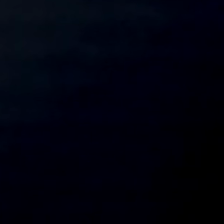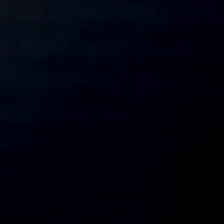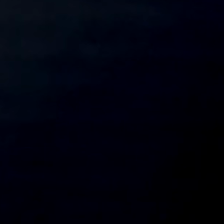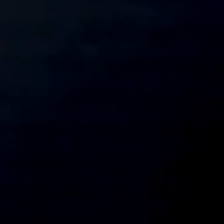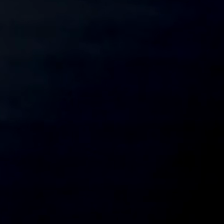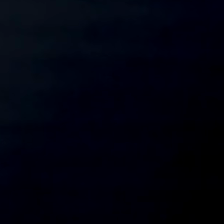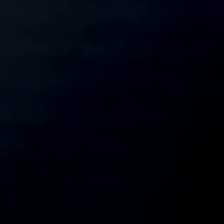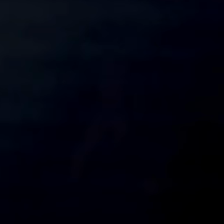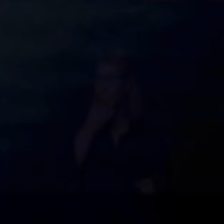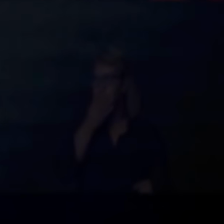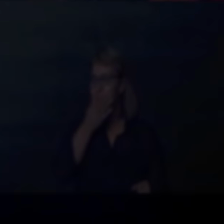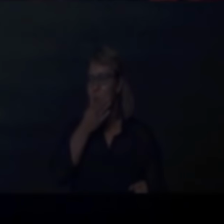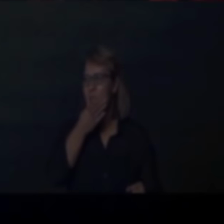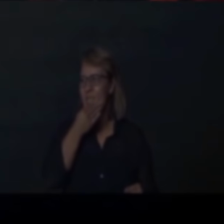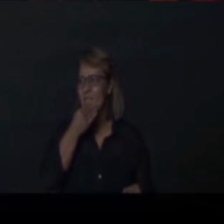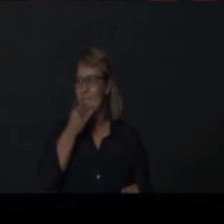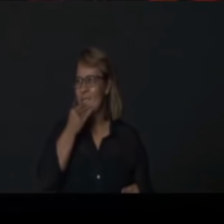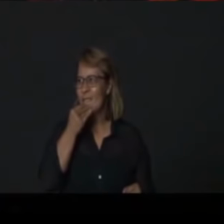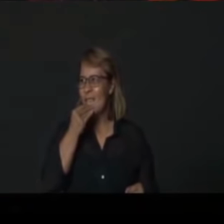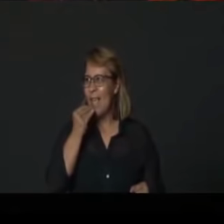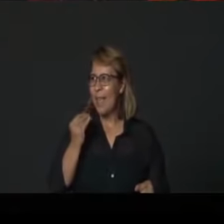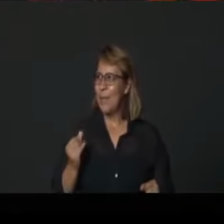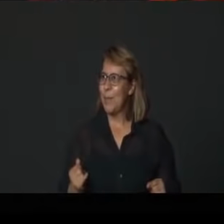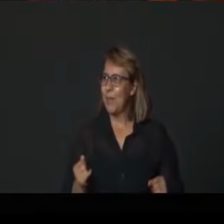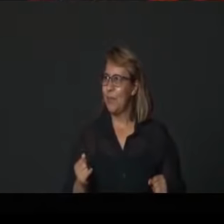eu preciso ouvir a tua voz. Amém?